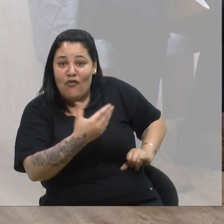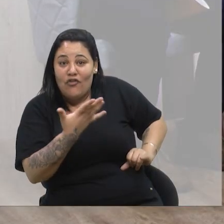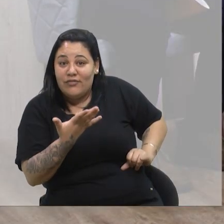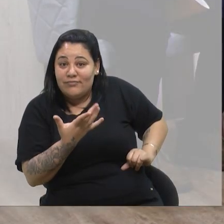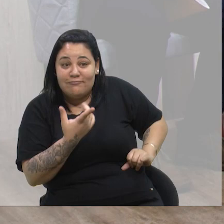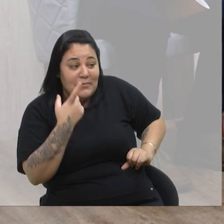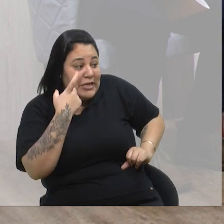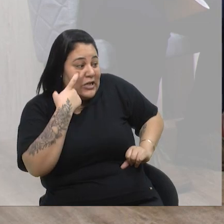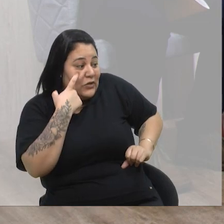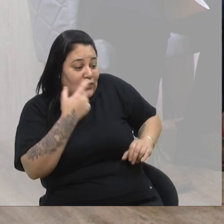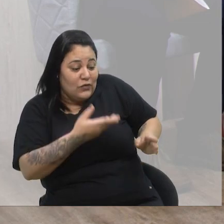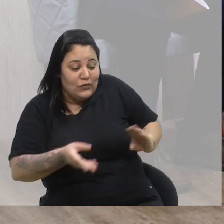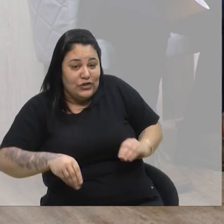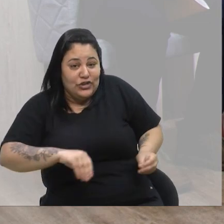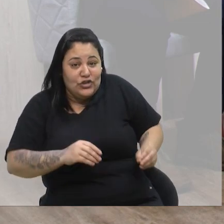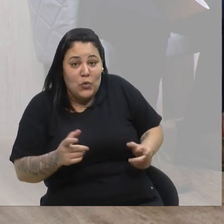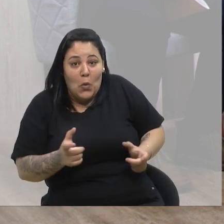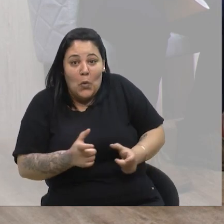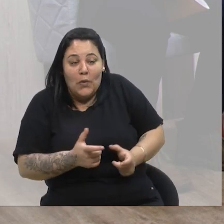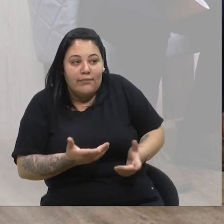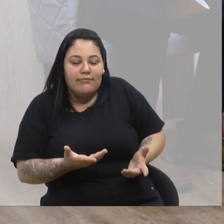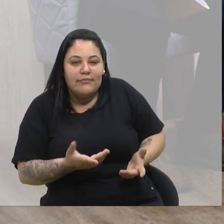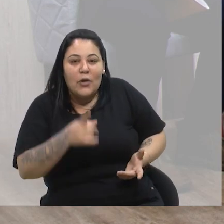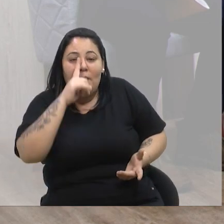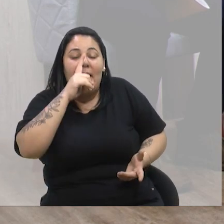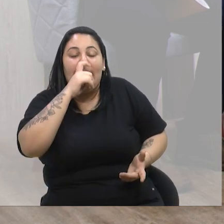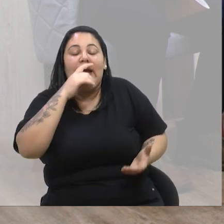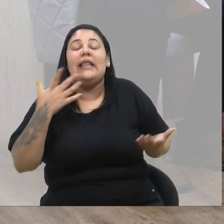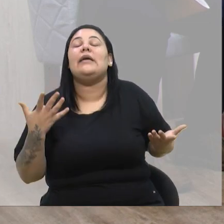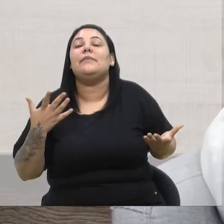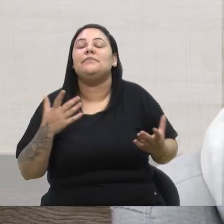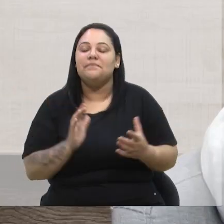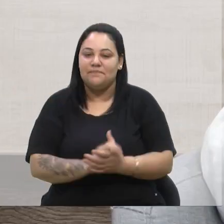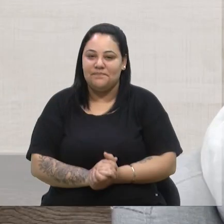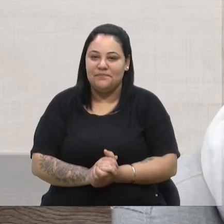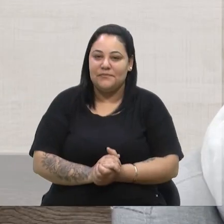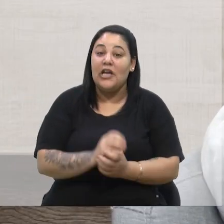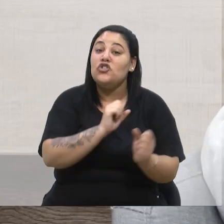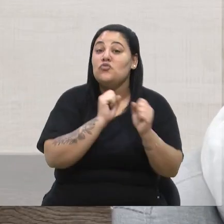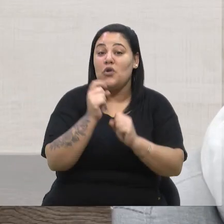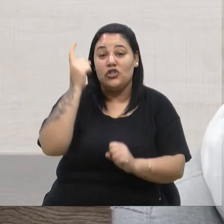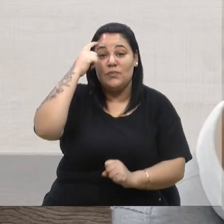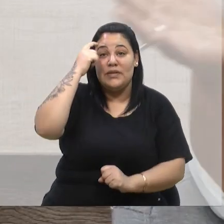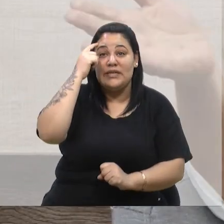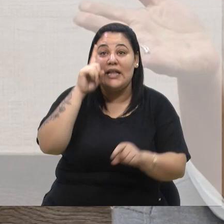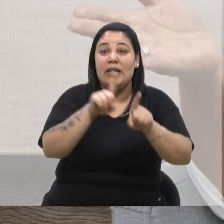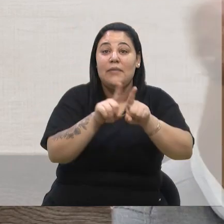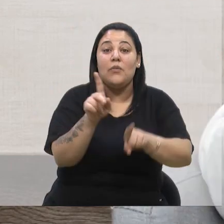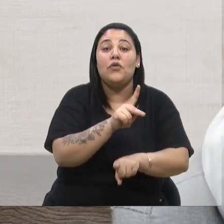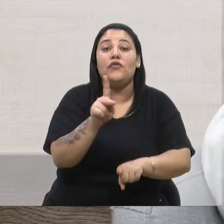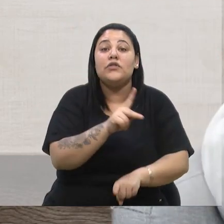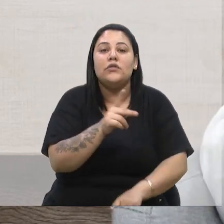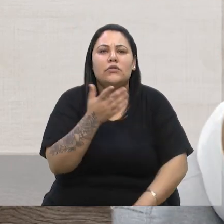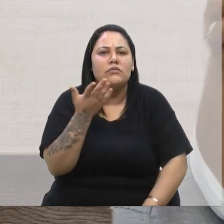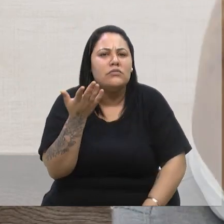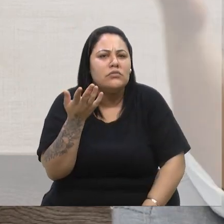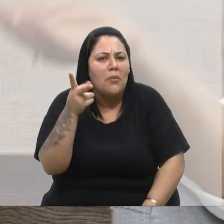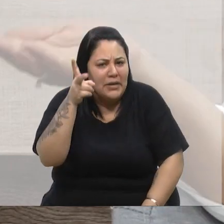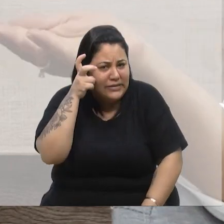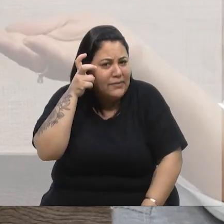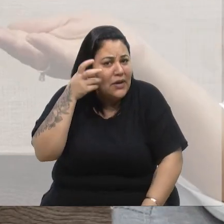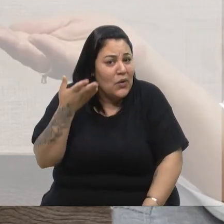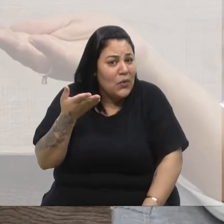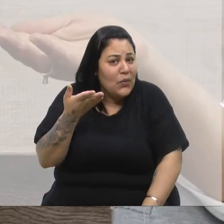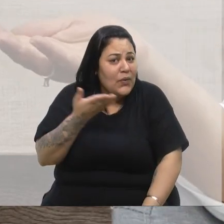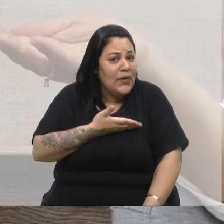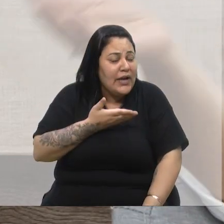curto. Né? A gente pode pensar também, e os professores? Também. Né? O professor ali não sentiu falta